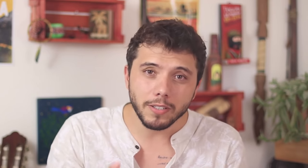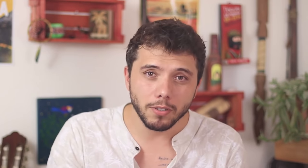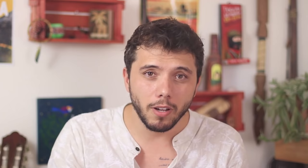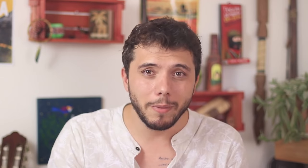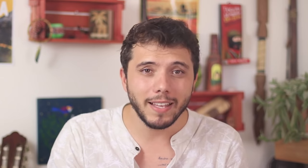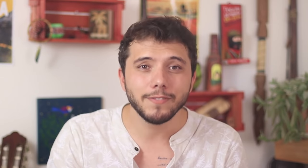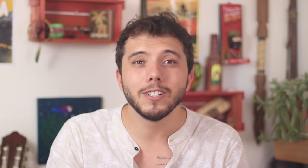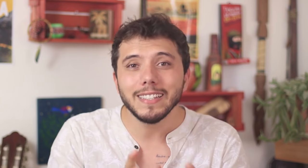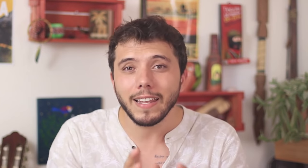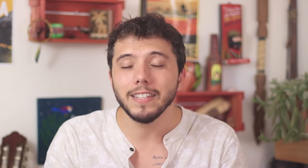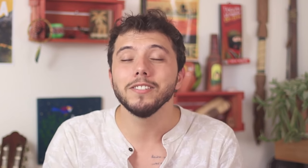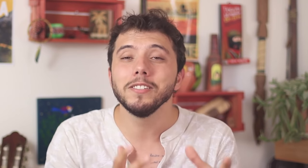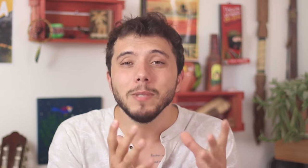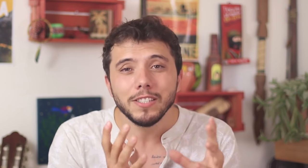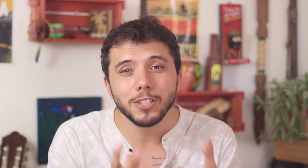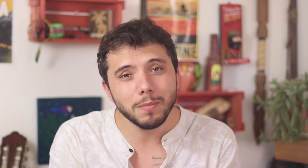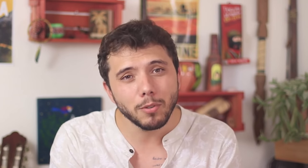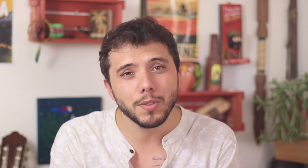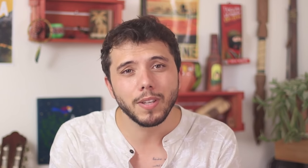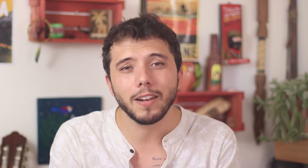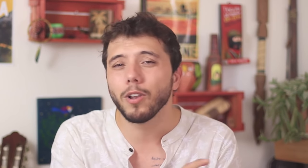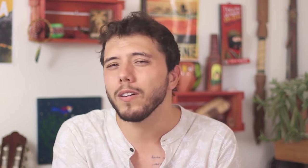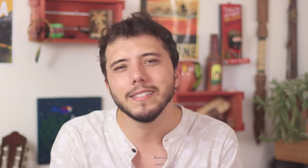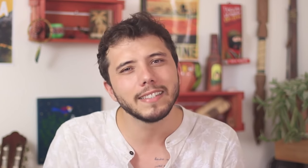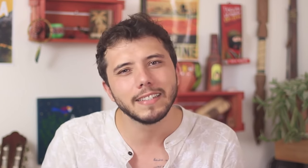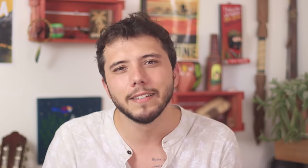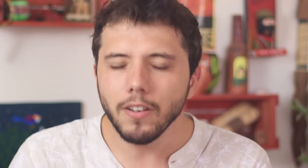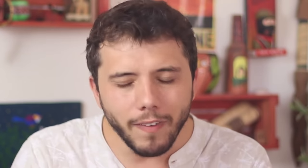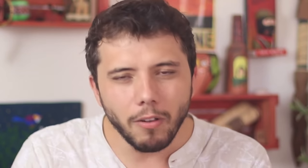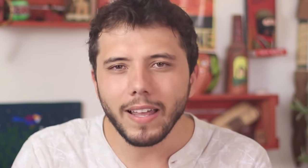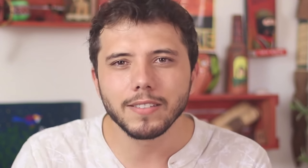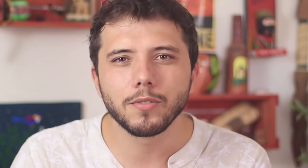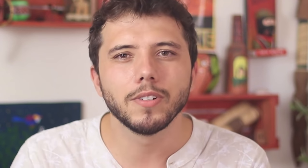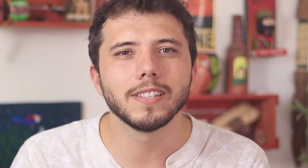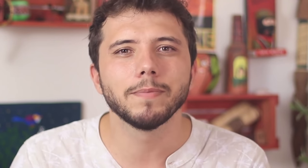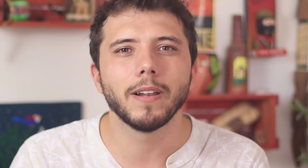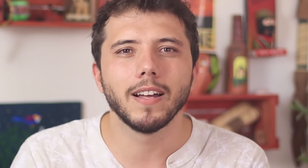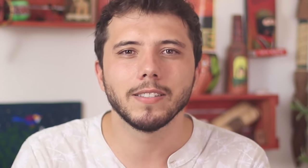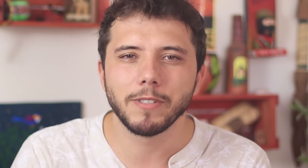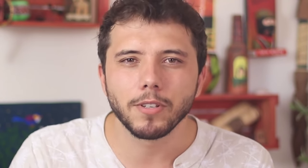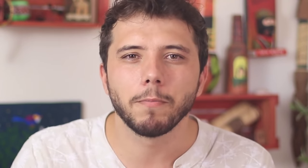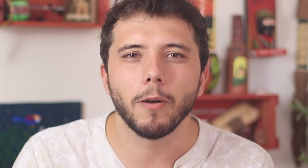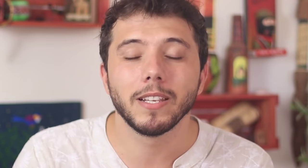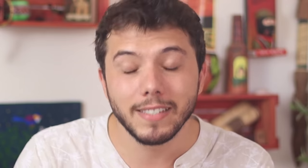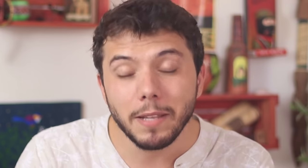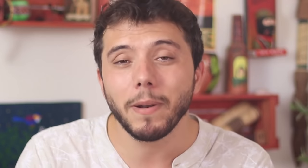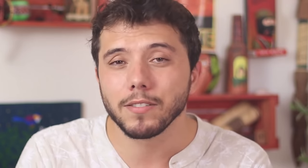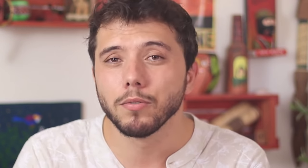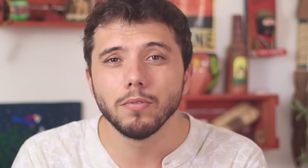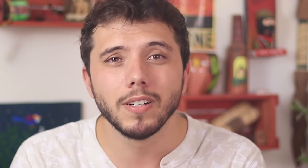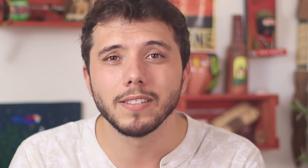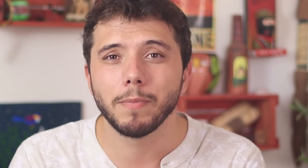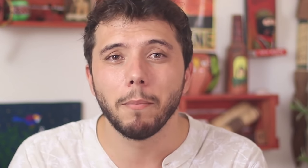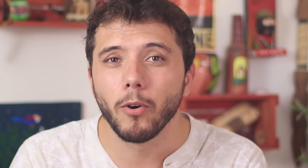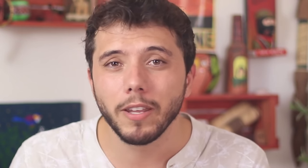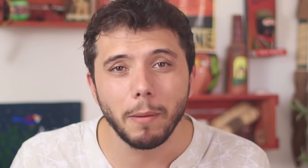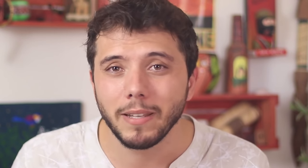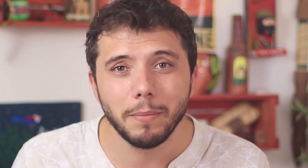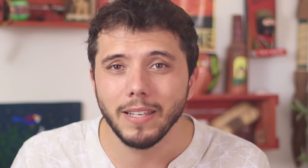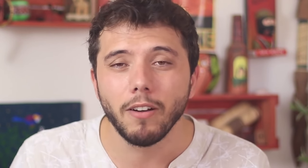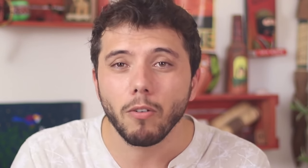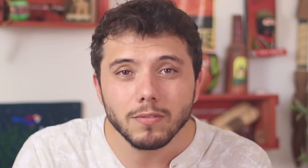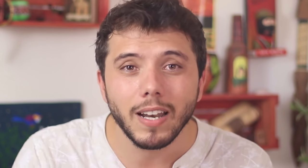absurda que próprio diretor da oms foi na internet e desmente bolsonaro logo em seguida ele não falou aquelas coisas para as pessoas pobres irem para as ruas